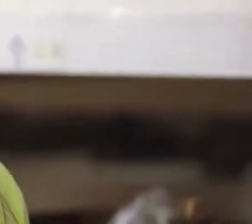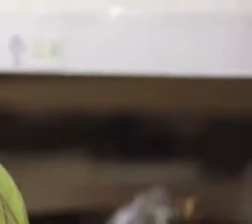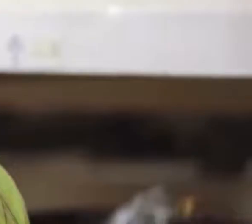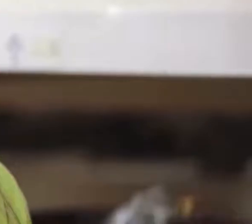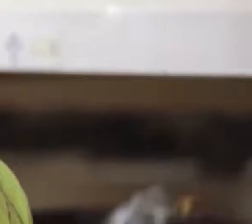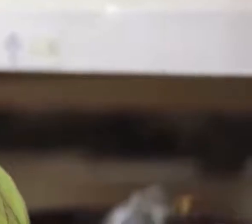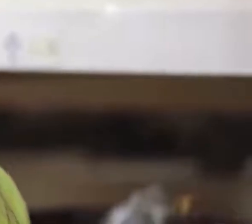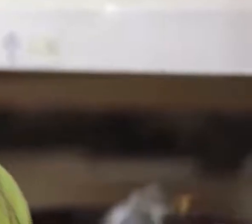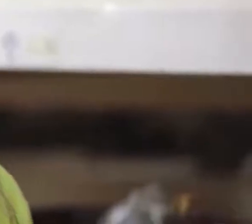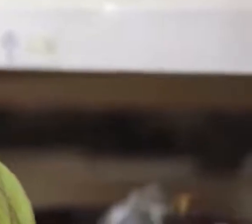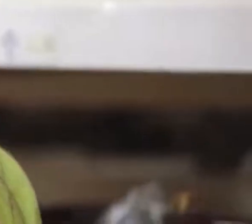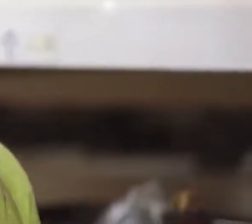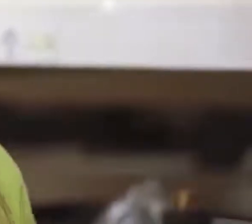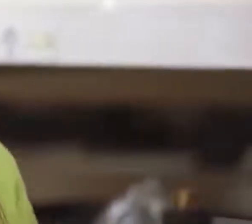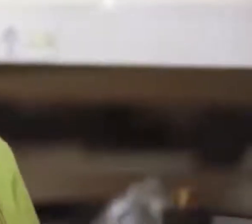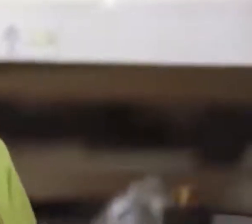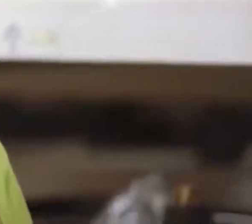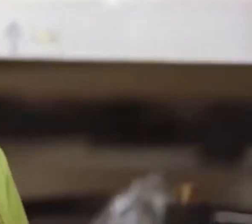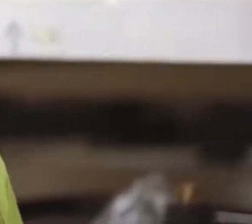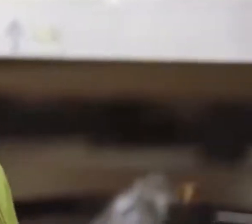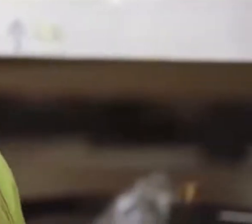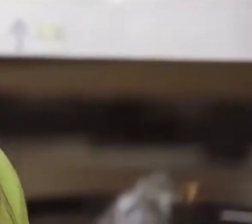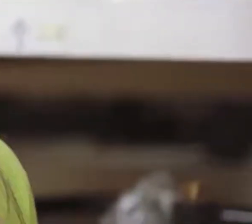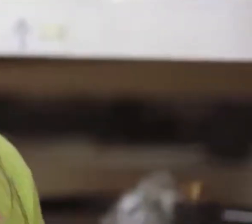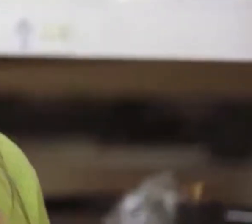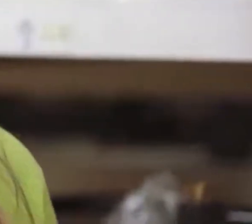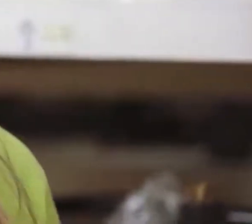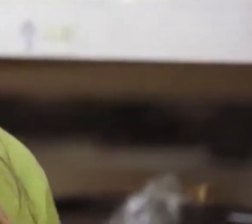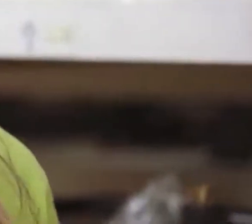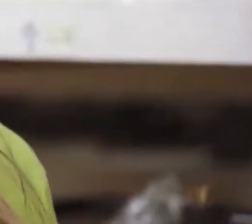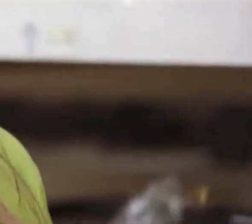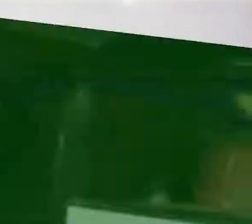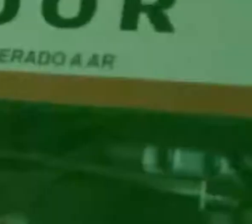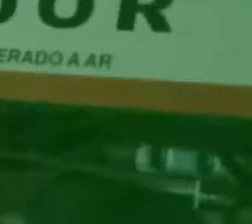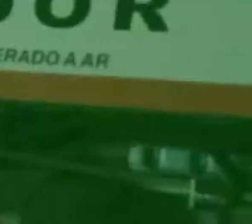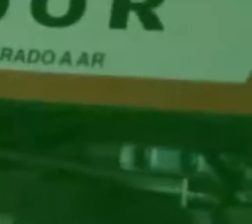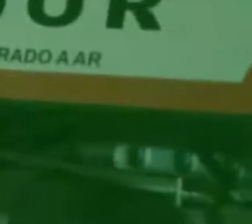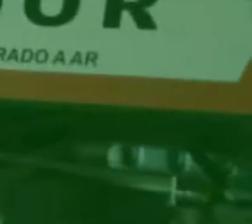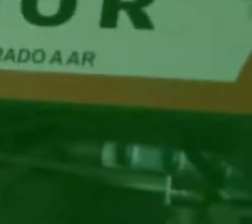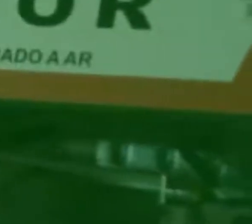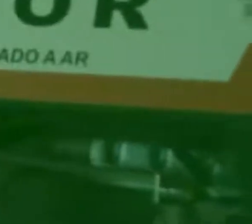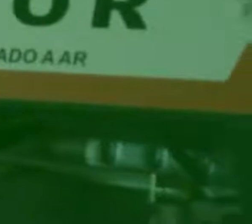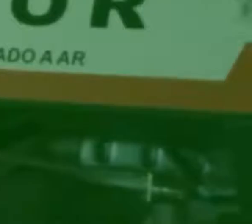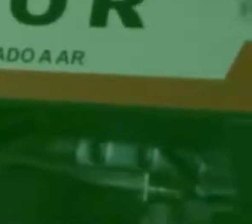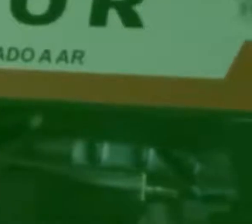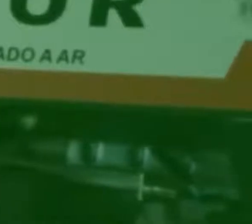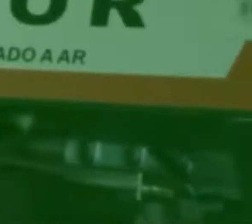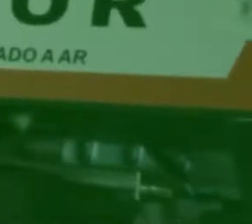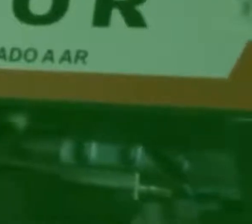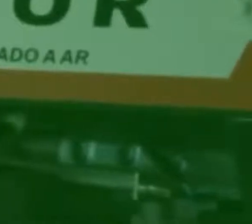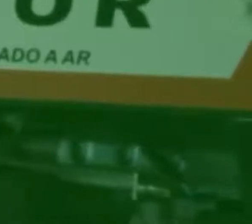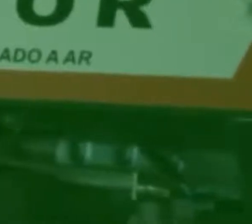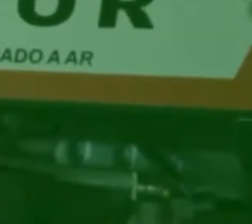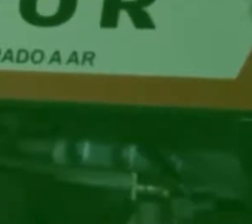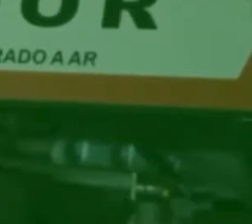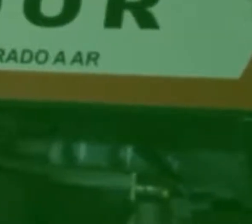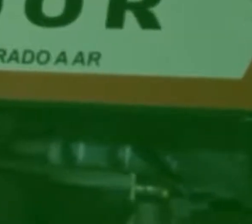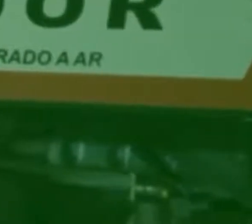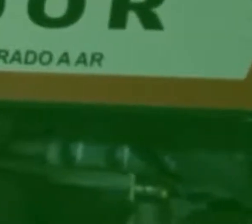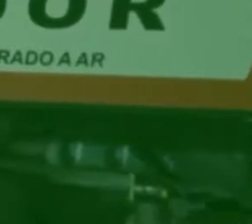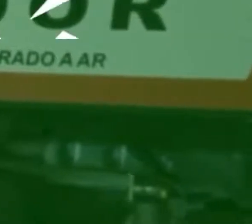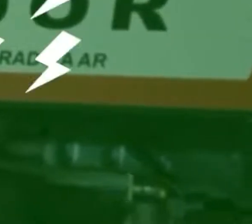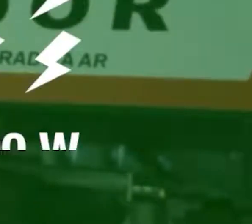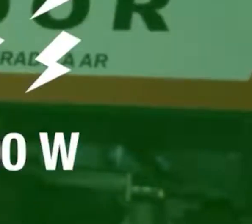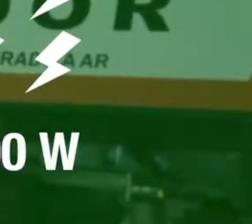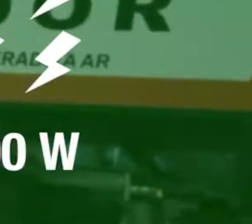e, nesse caso, quando ligados em um gerador, eles gastam 4 vezes mais. Então, por exemplo, se o seu freezer gasta 100 watts, ligado a um